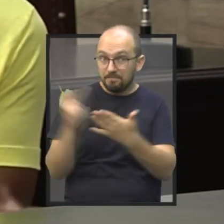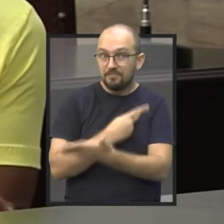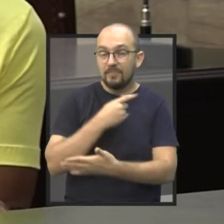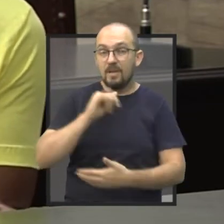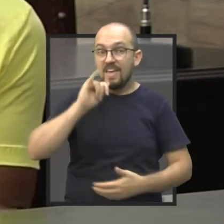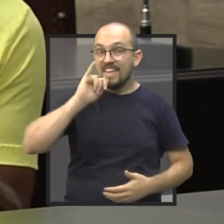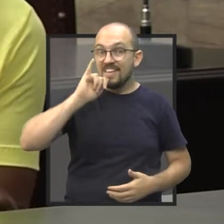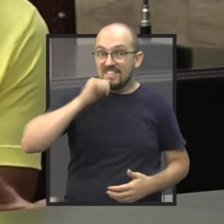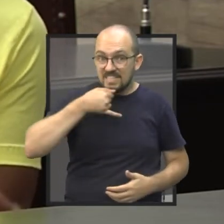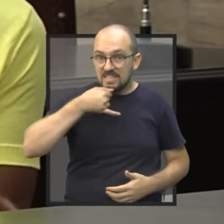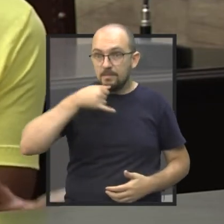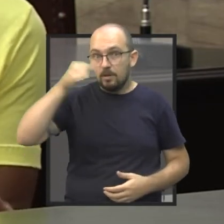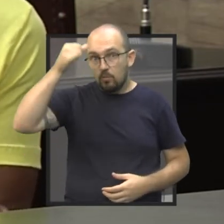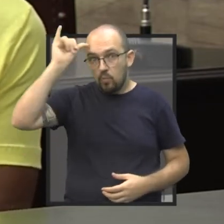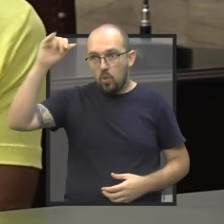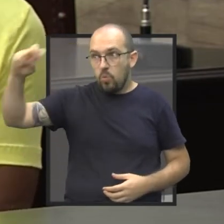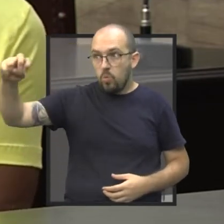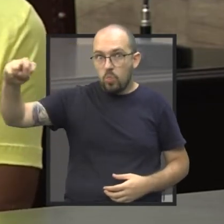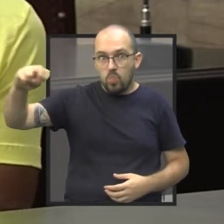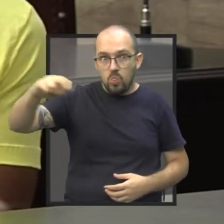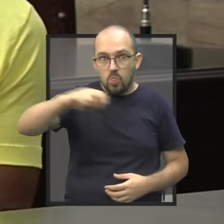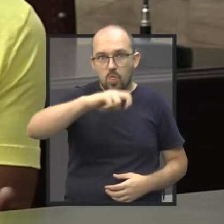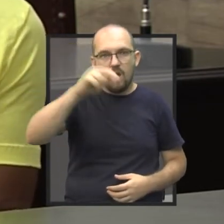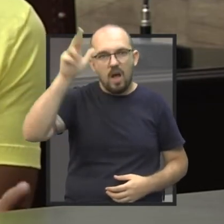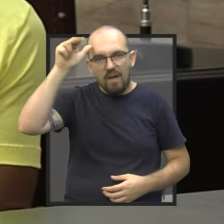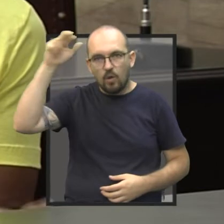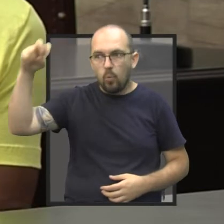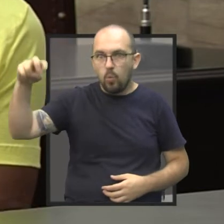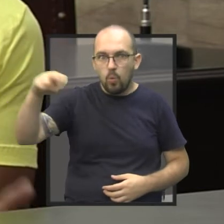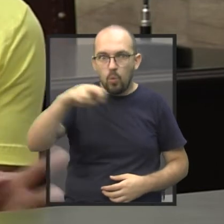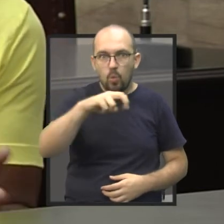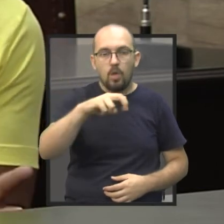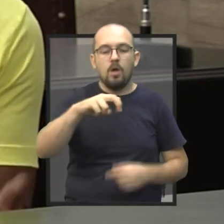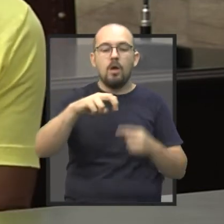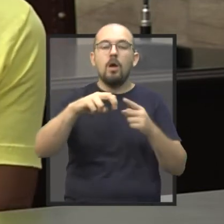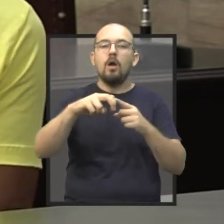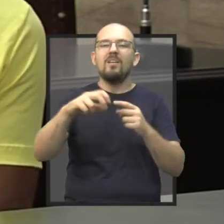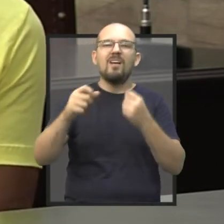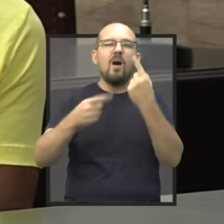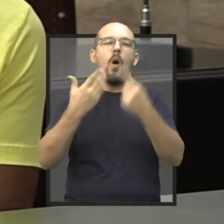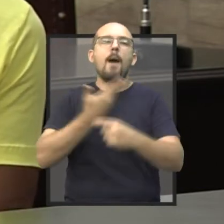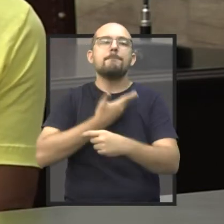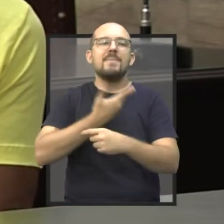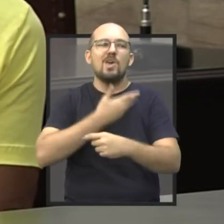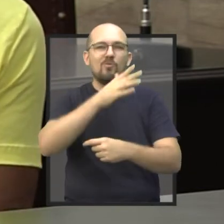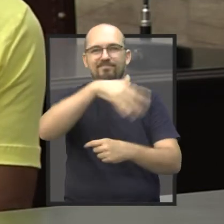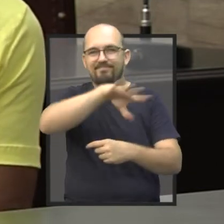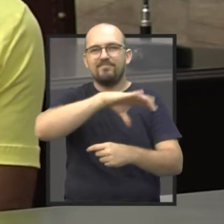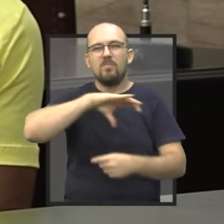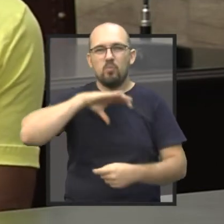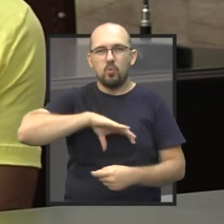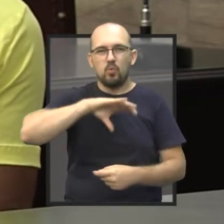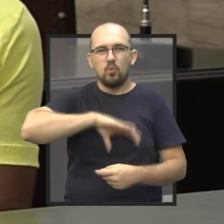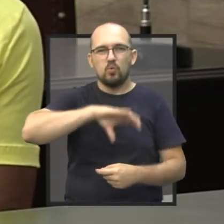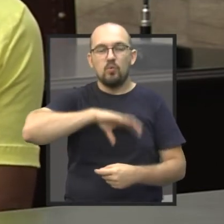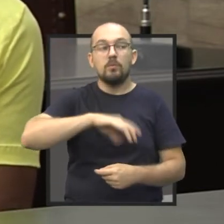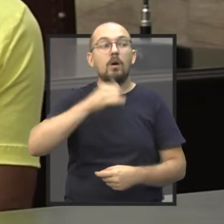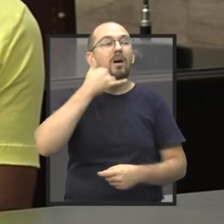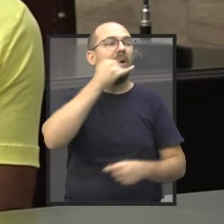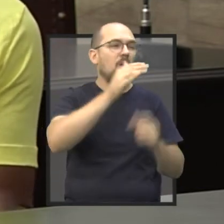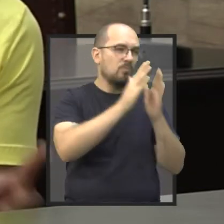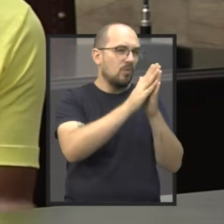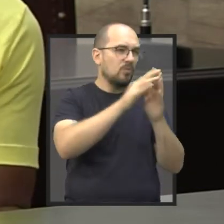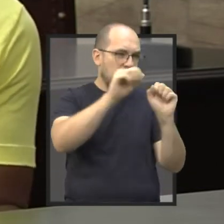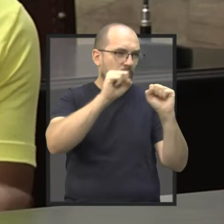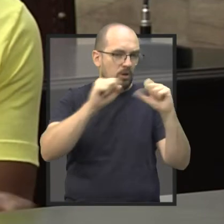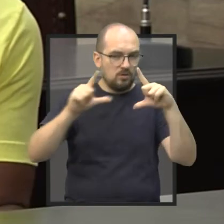infelizmente acontecer de um animal escapar, de ter alguém que possa arrebatar. A gente tem alguns amigos lá no distrito de Potunduba, que sempre que eu